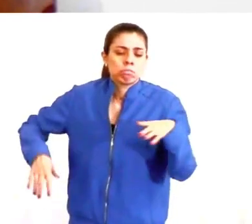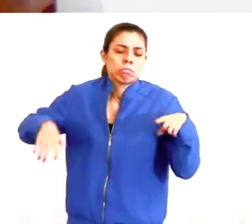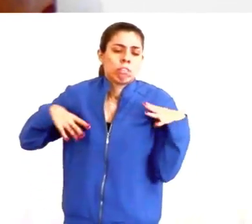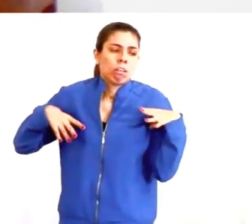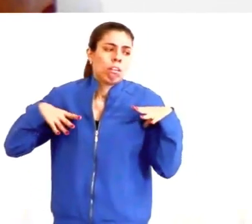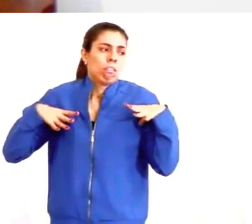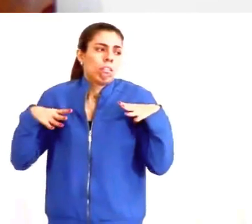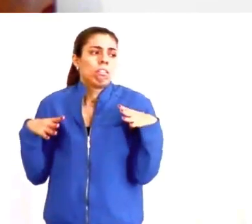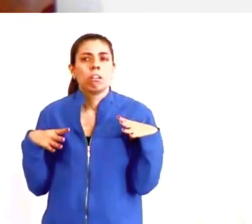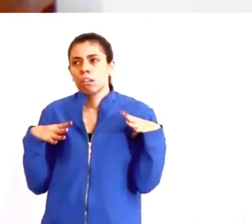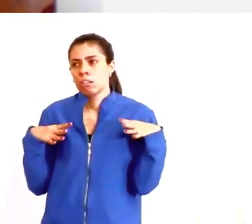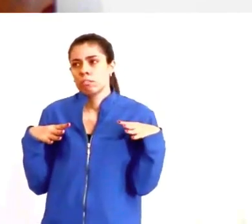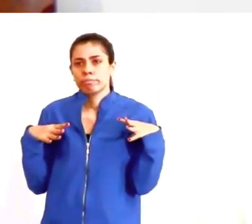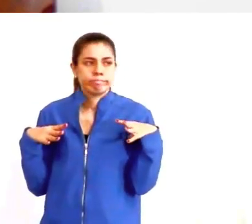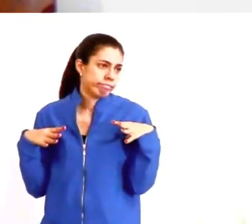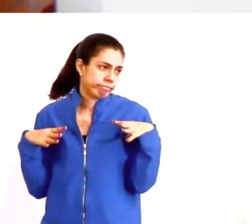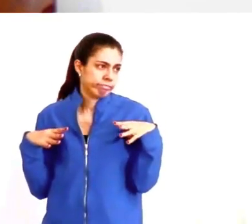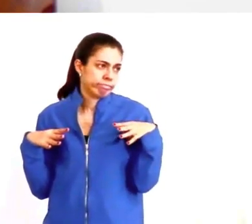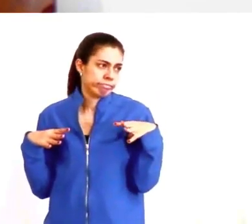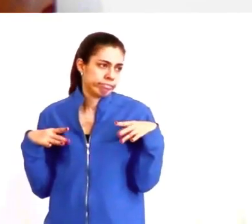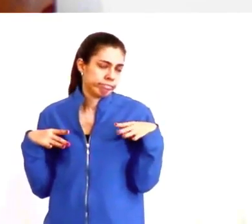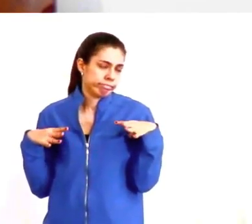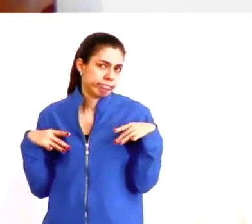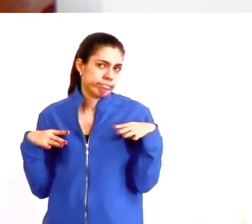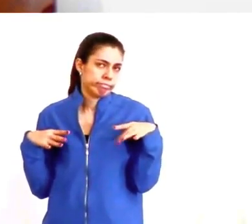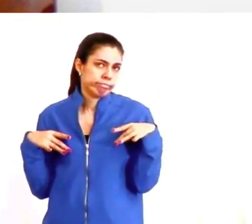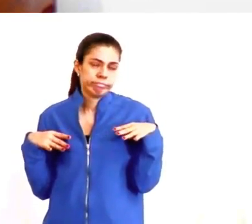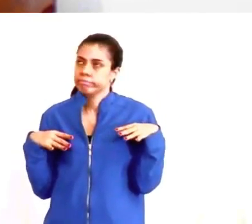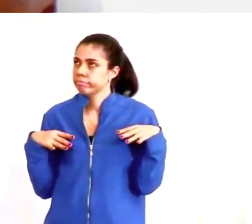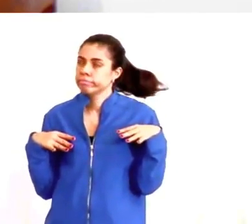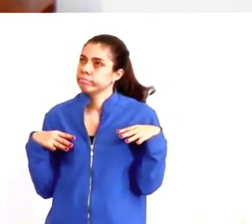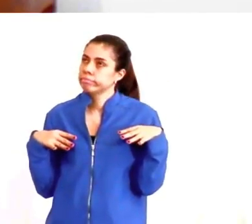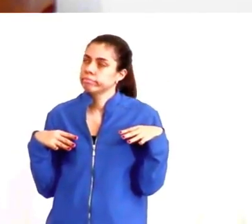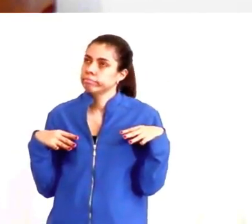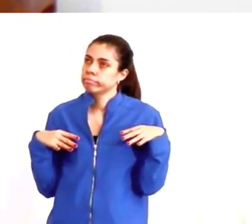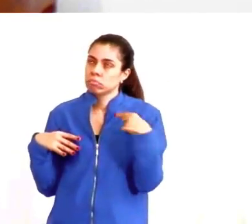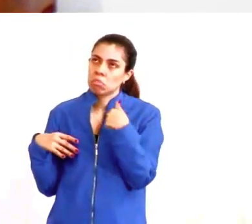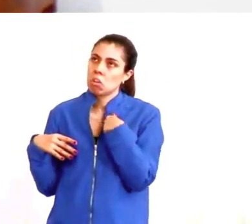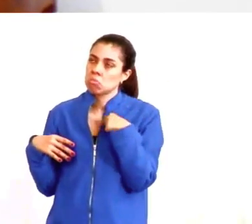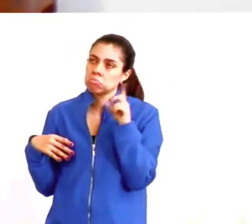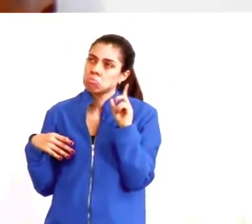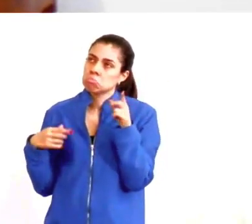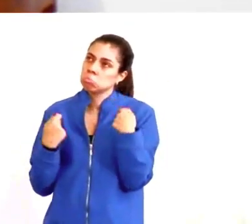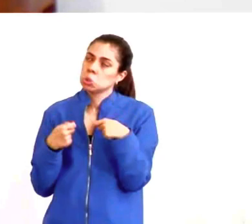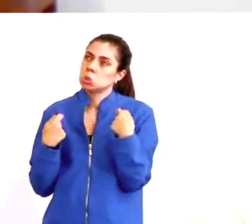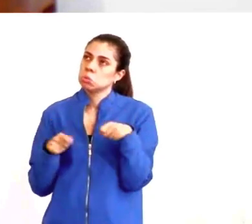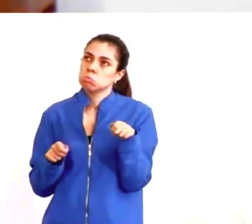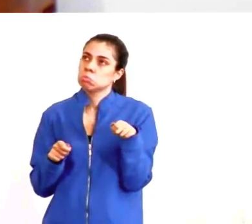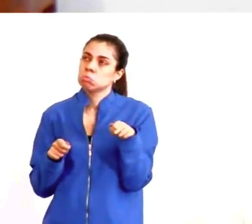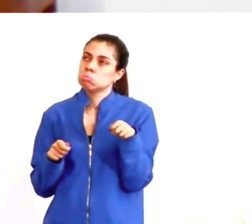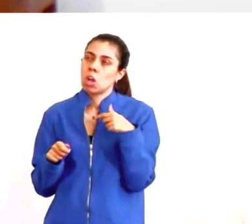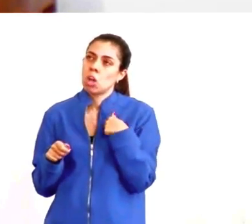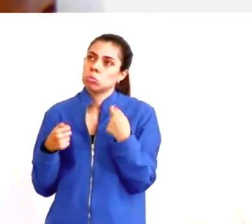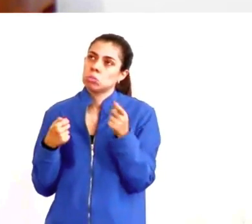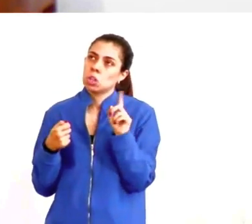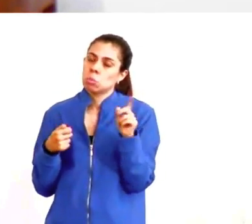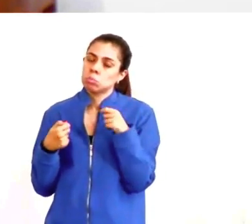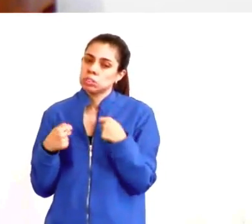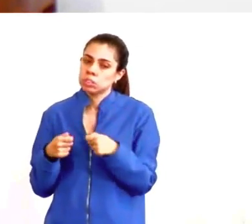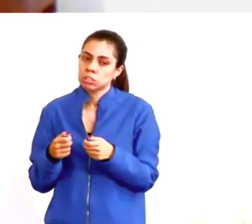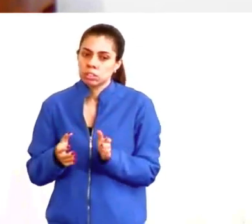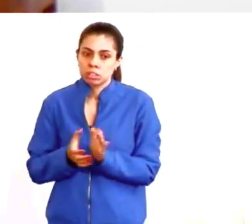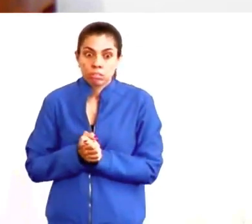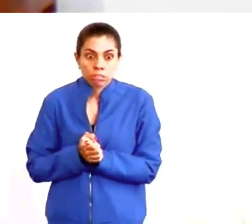pessoas são recebidas neste lugar em nome do Pai, do Filho e do Espírito Santo. Pessoas estão guardando os ensinos